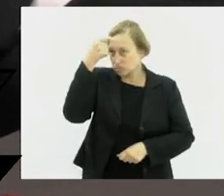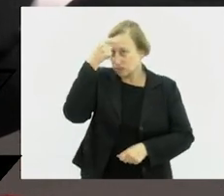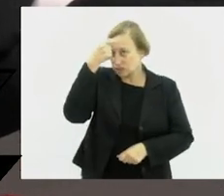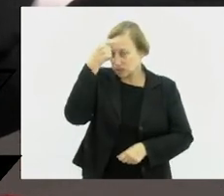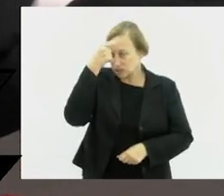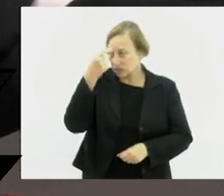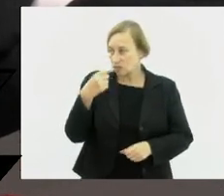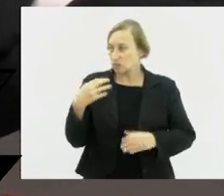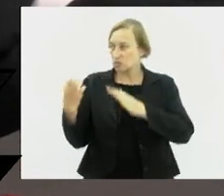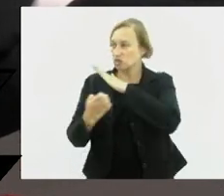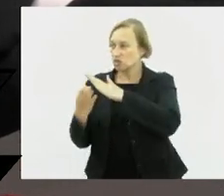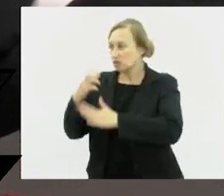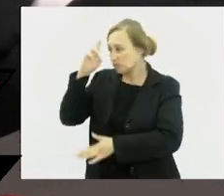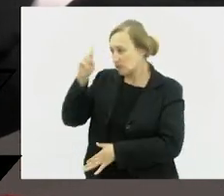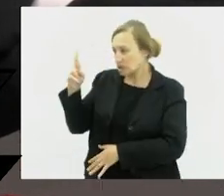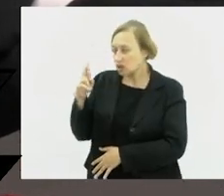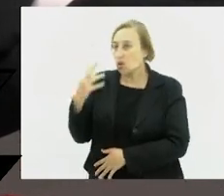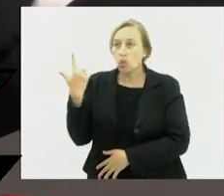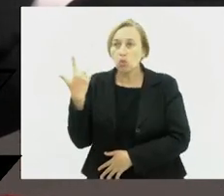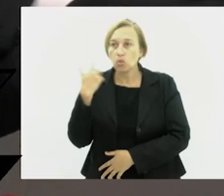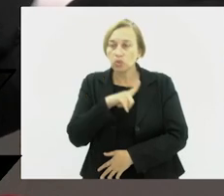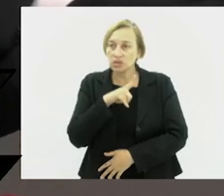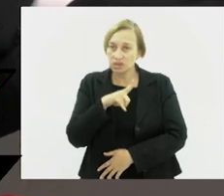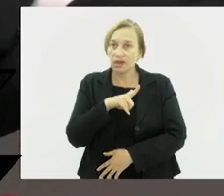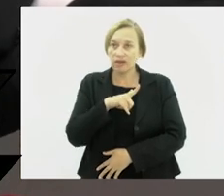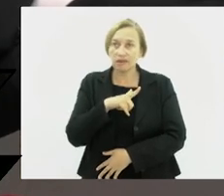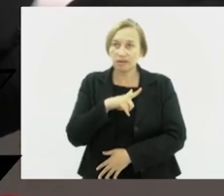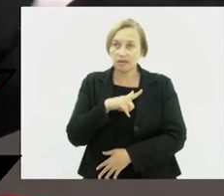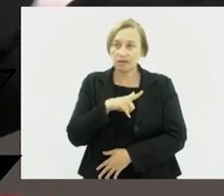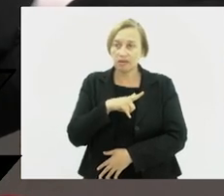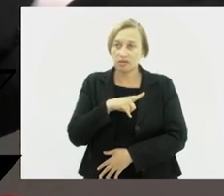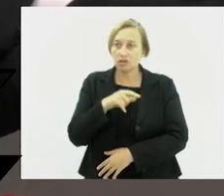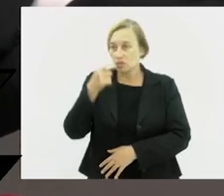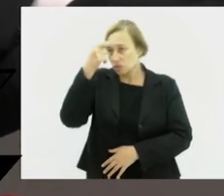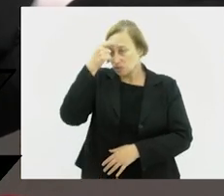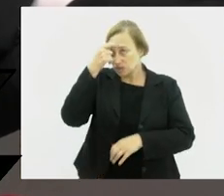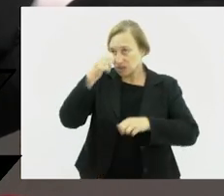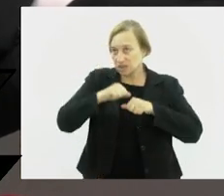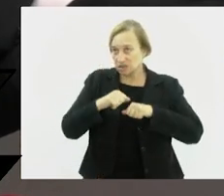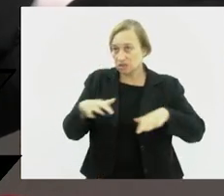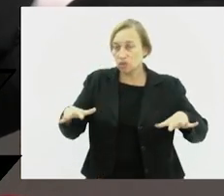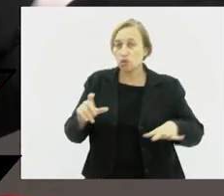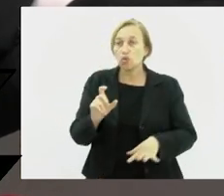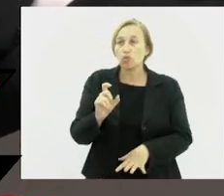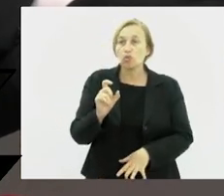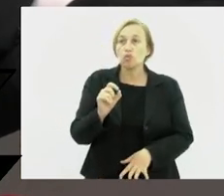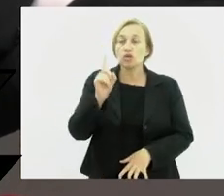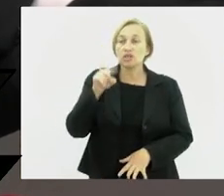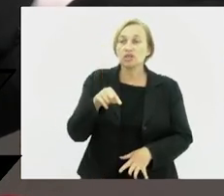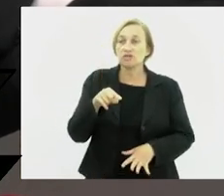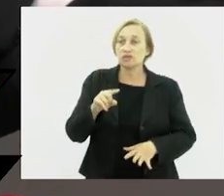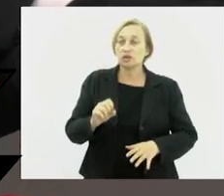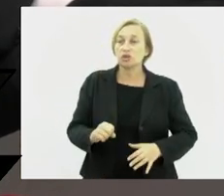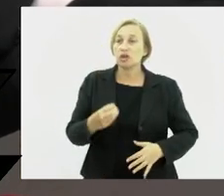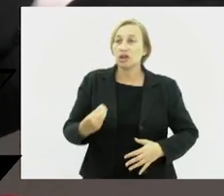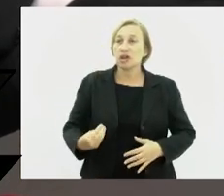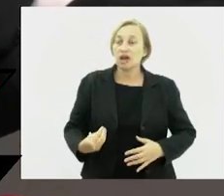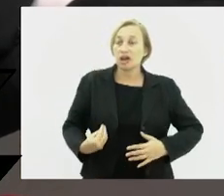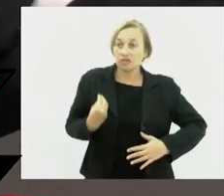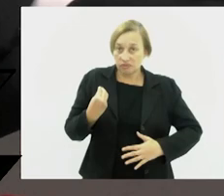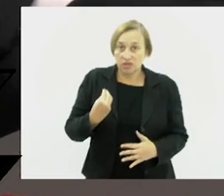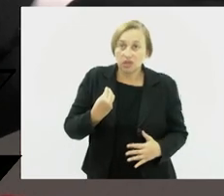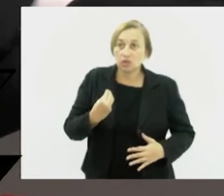esses empresários, a gente consegue passar maior conscientização sobre o que é o poder do animal na vida do ser humano.